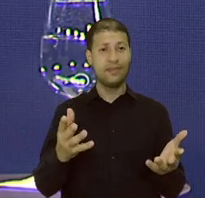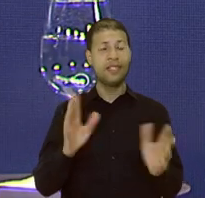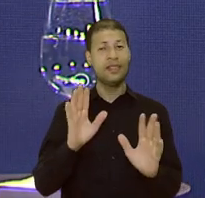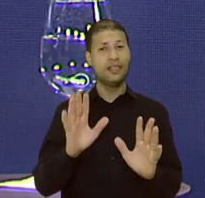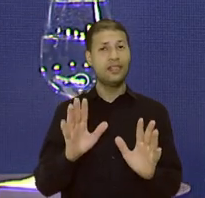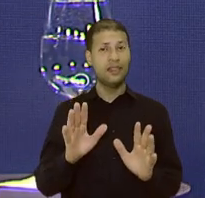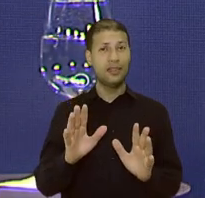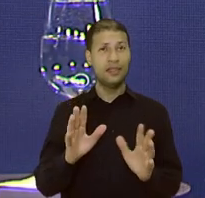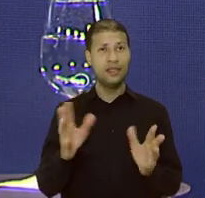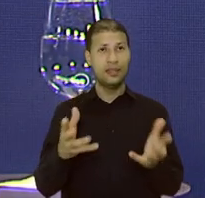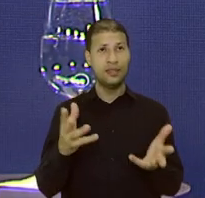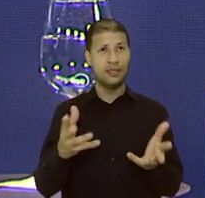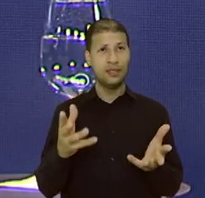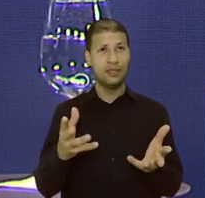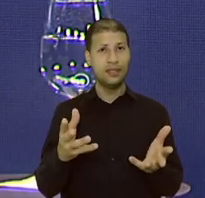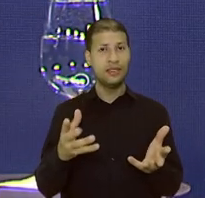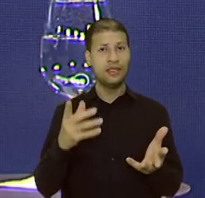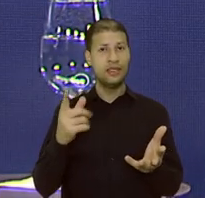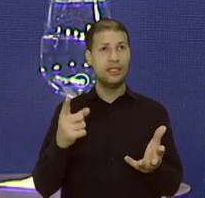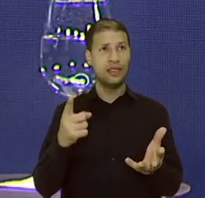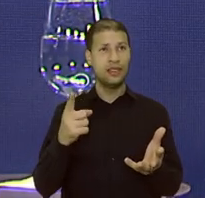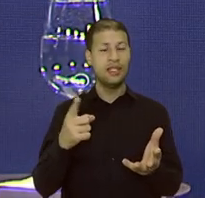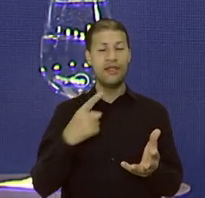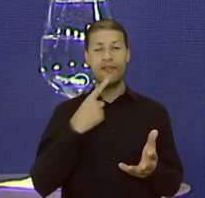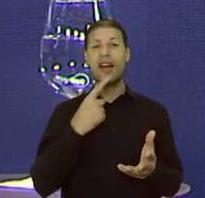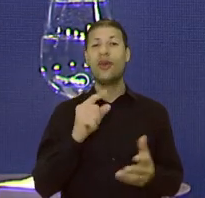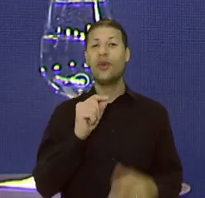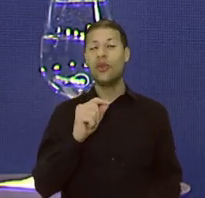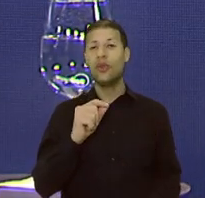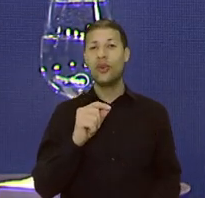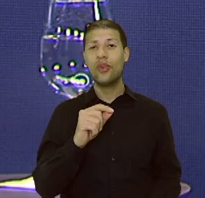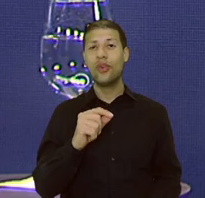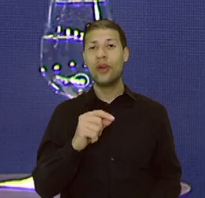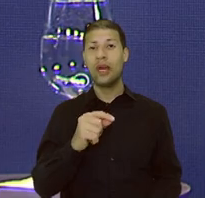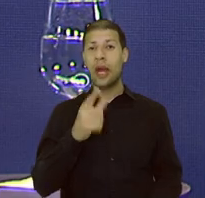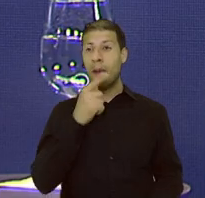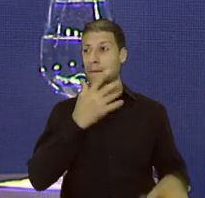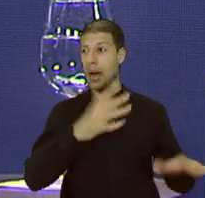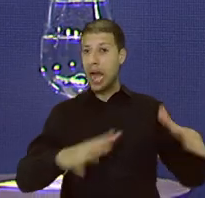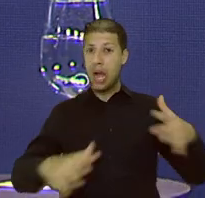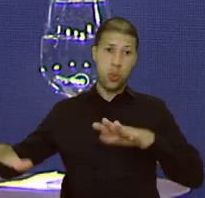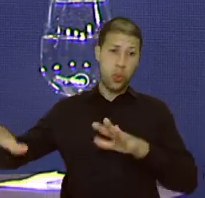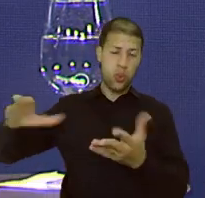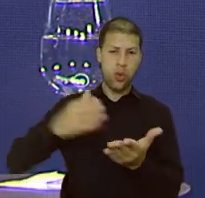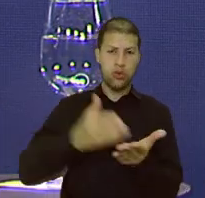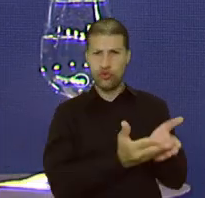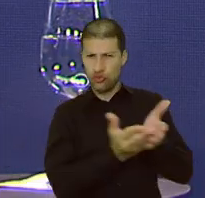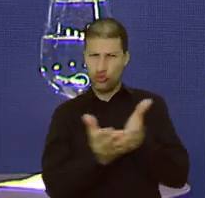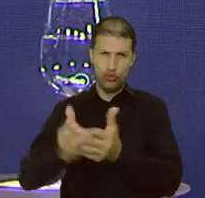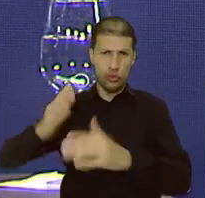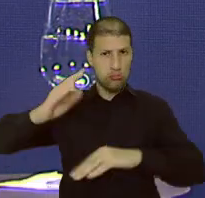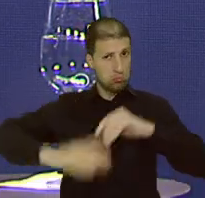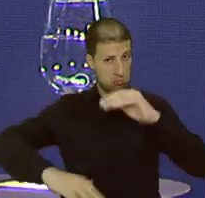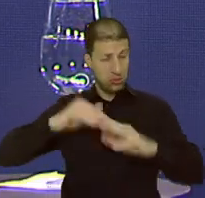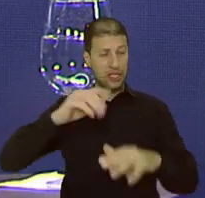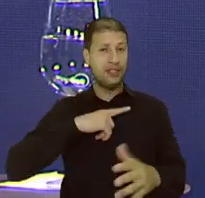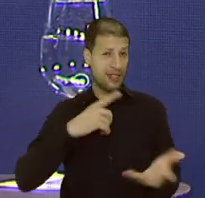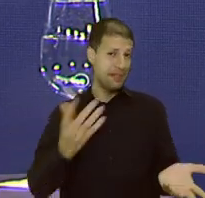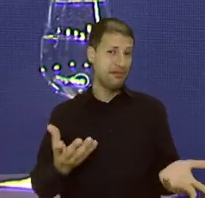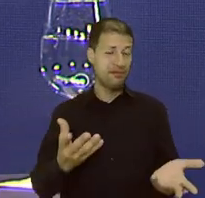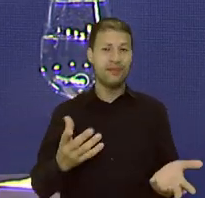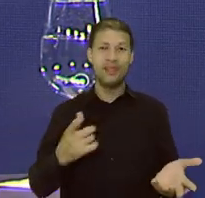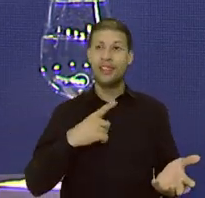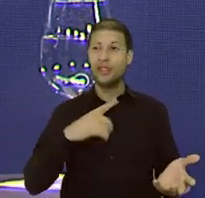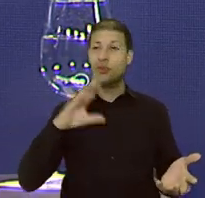como é que é aquela aquele ditado né que Mares revoltos fazem bolos Navegantes que todo mundo tem que passar por isso para realmente